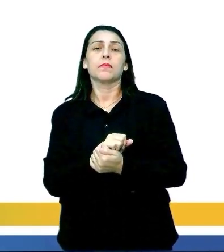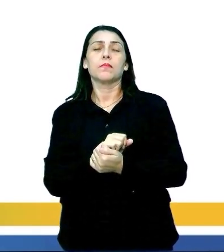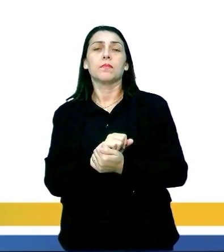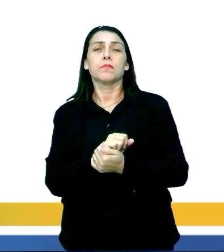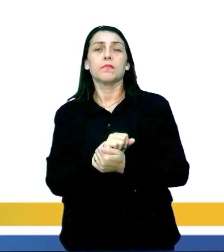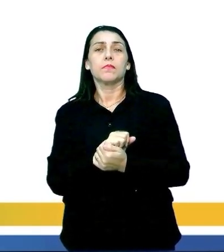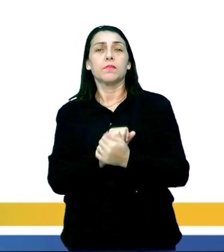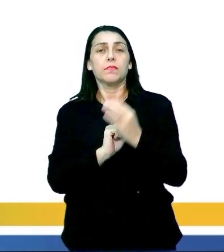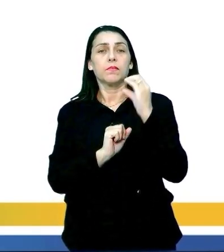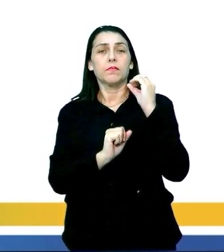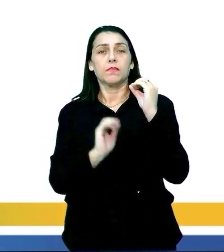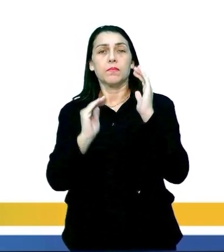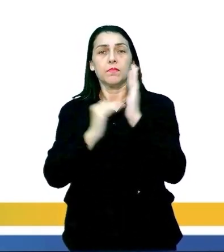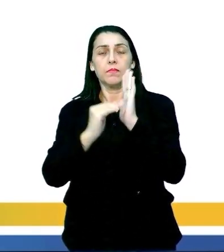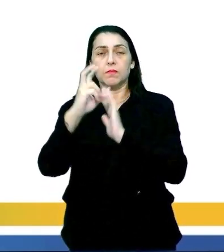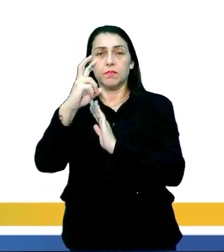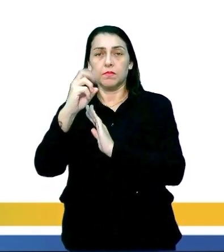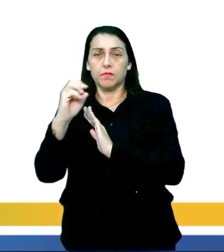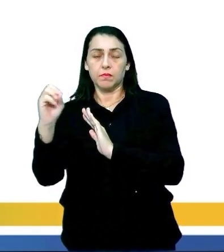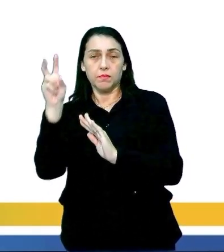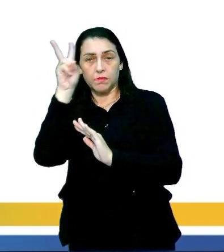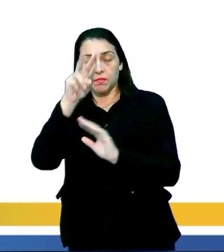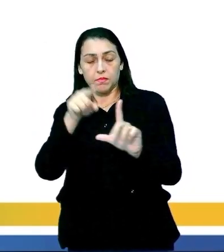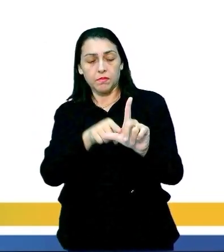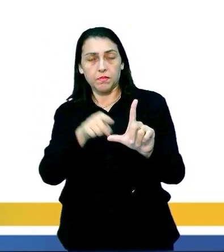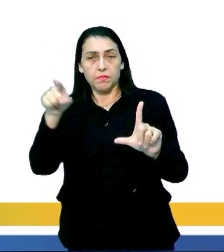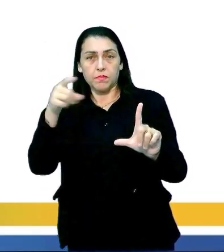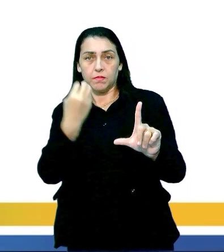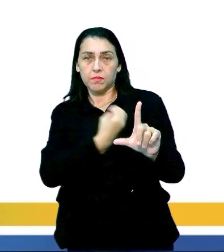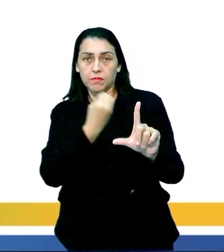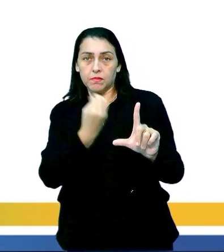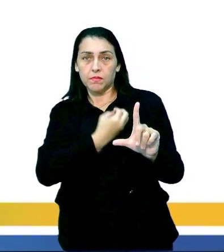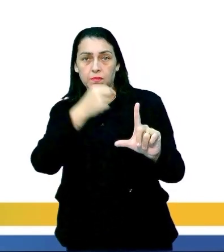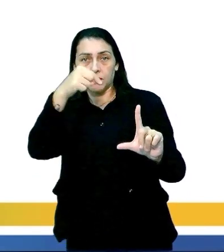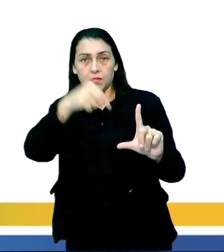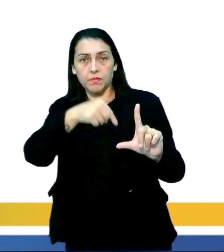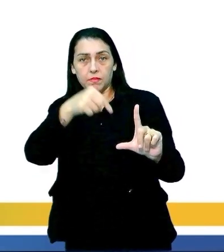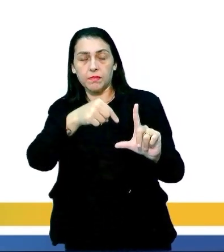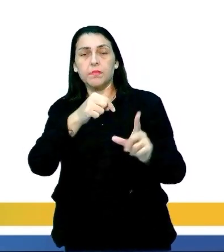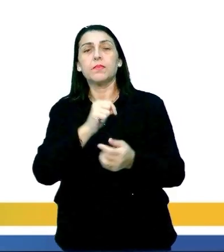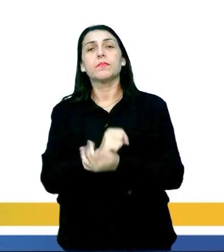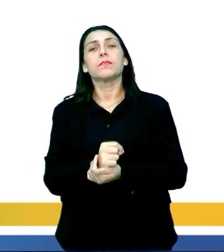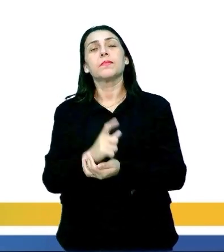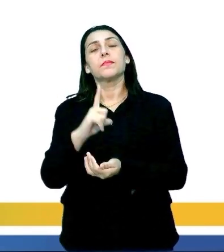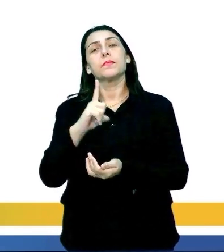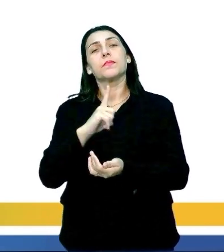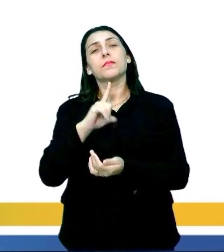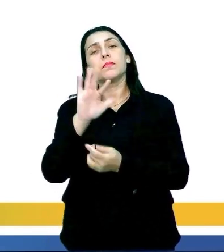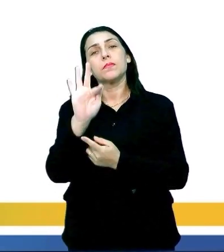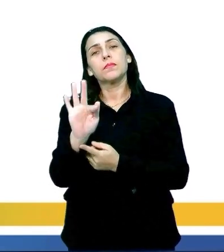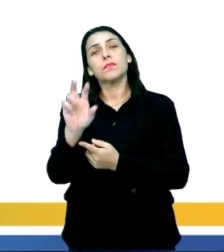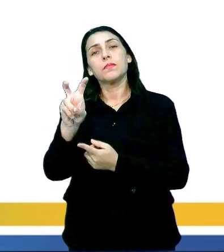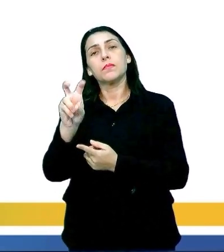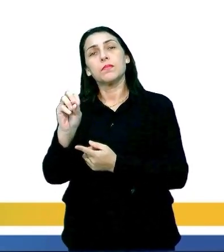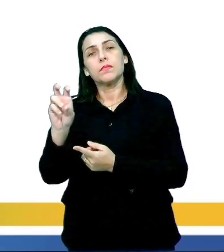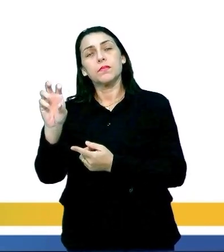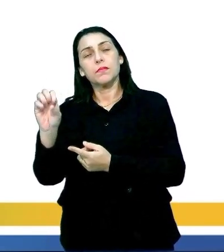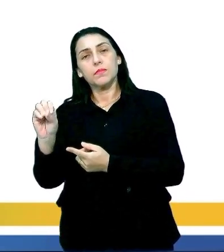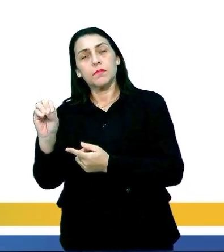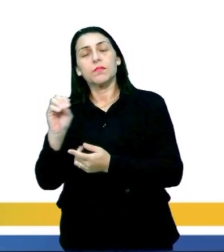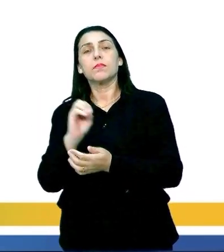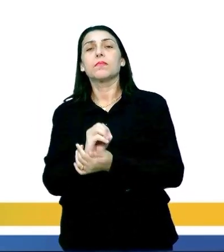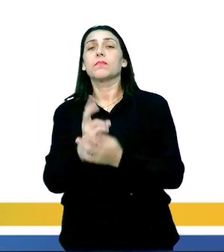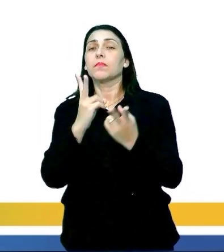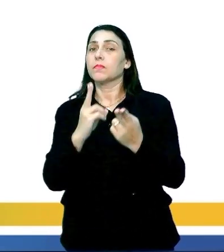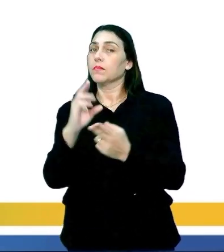ponto de 0 a 500. Lembrando que está lá no gráfico. Então, nós temos aí o f de 500. O f de